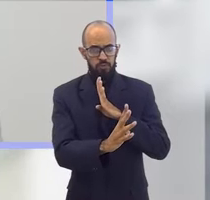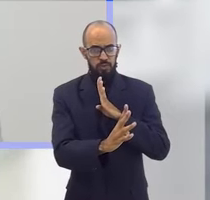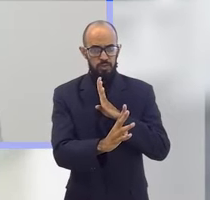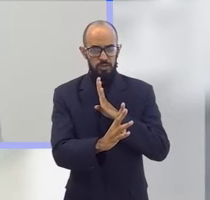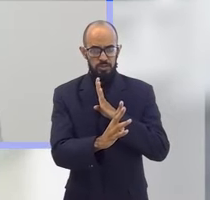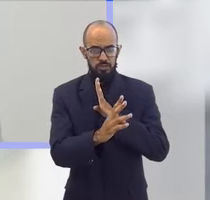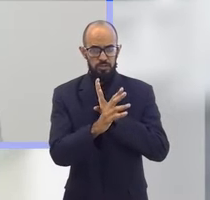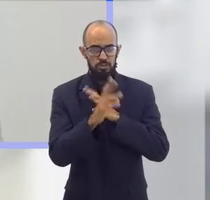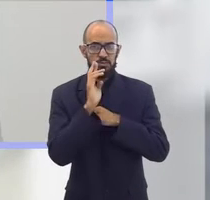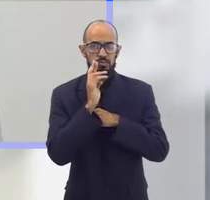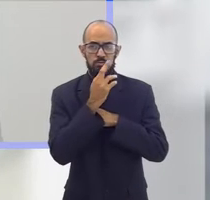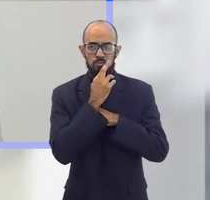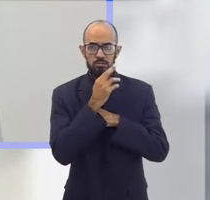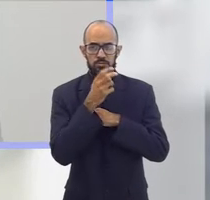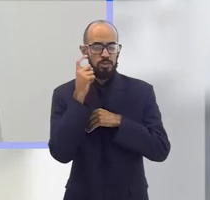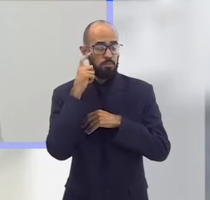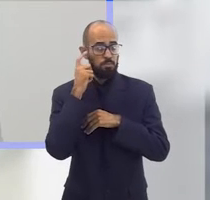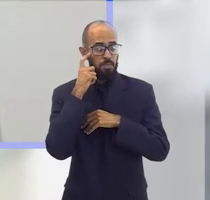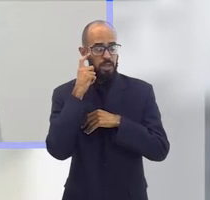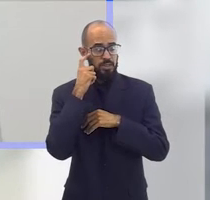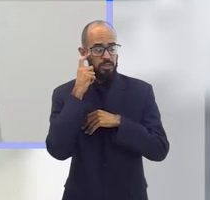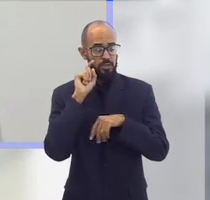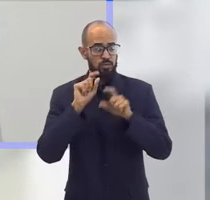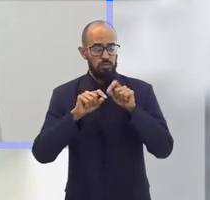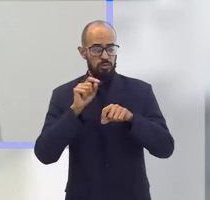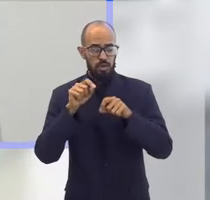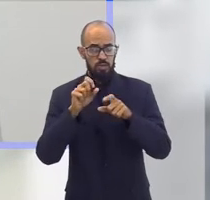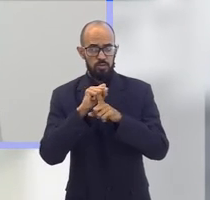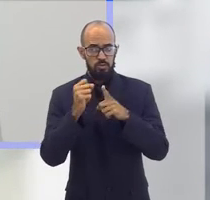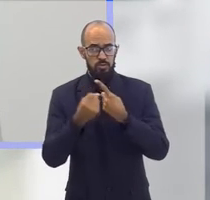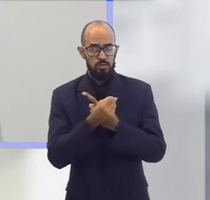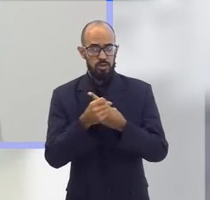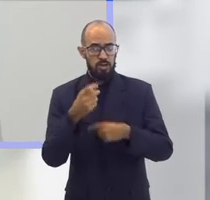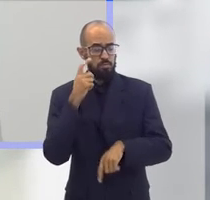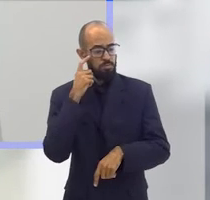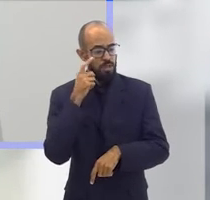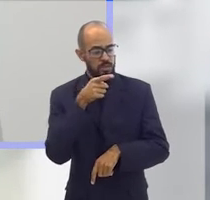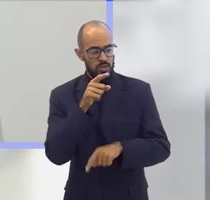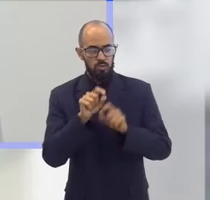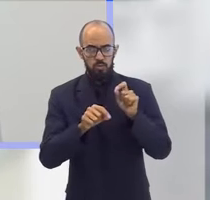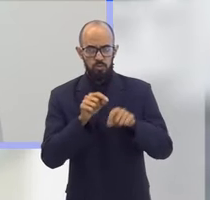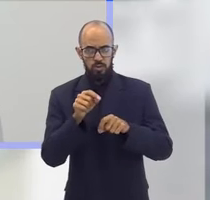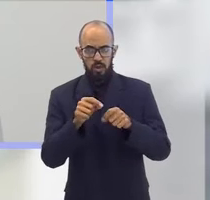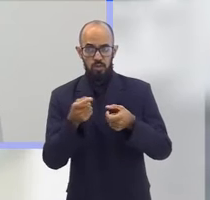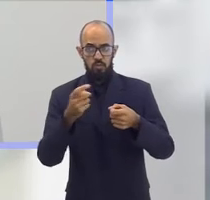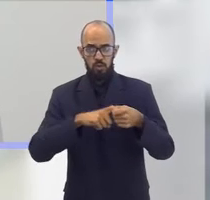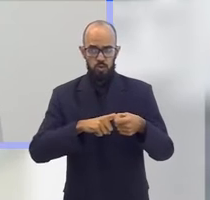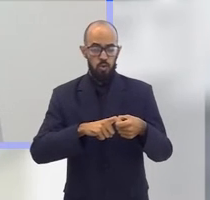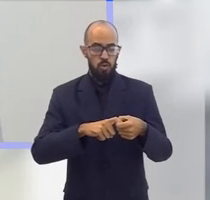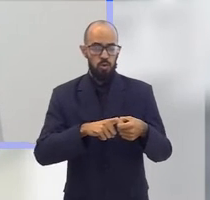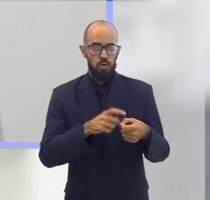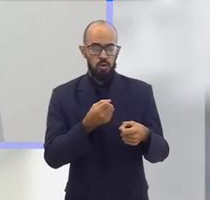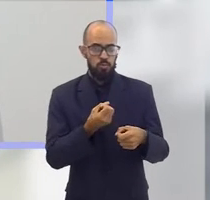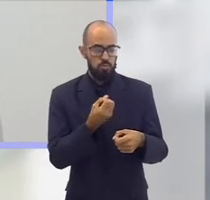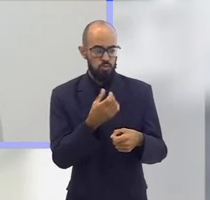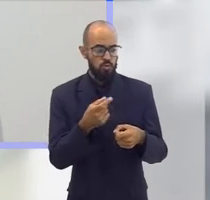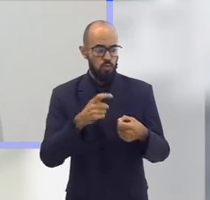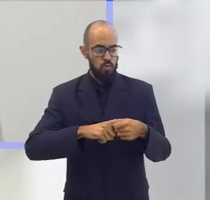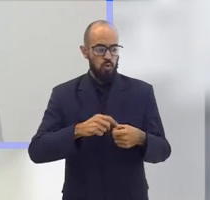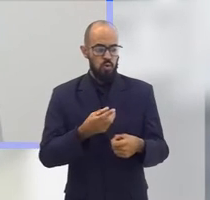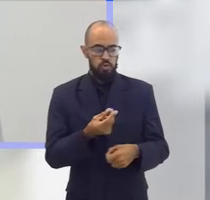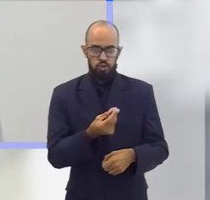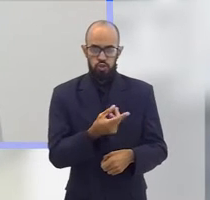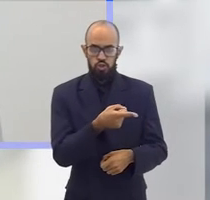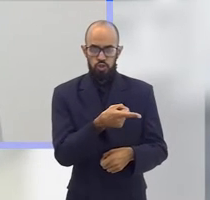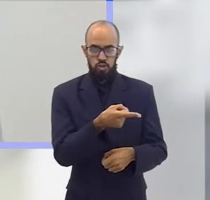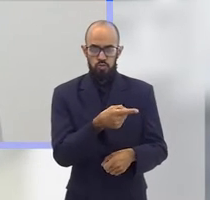ver filas nas portas dos restaurantes, imediatamente pensa, e a sociedade tende a reagir um pouco dessa forma: pô, voltaram. Os caras voltaram a